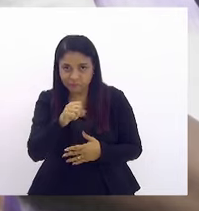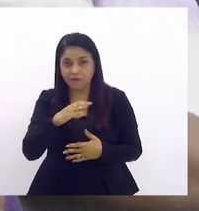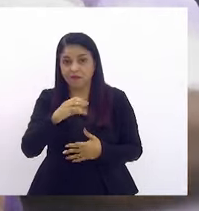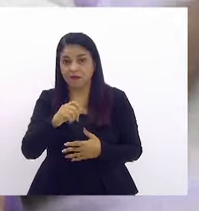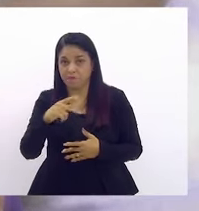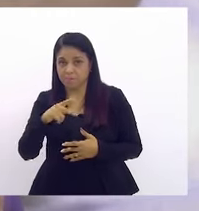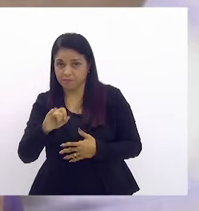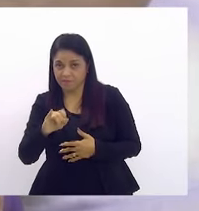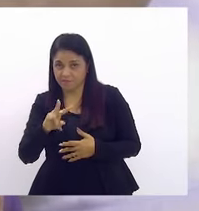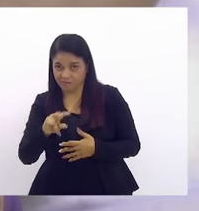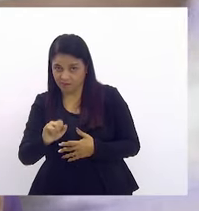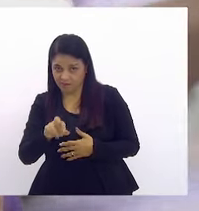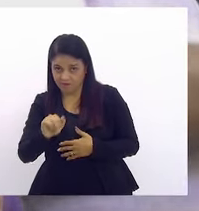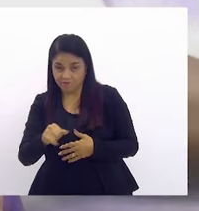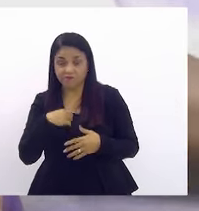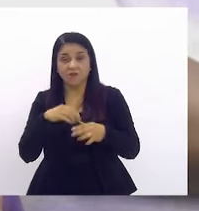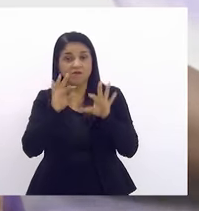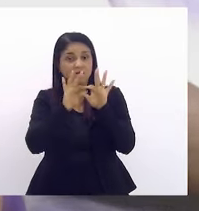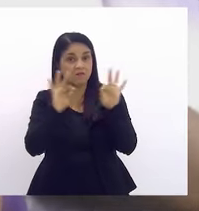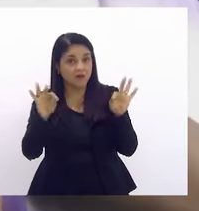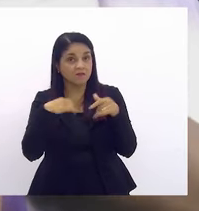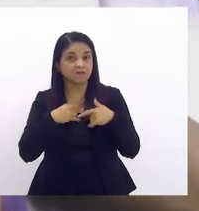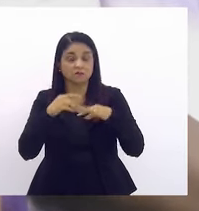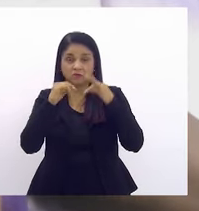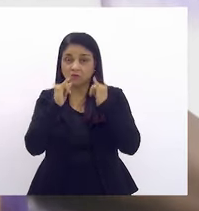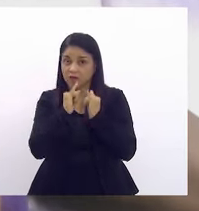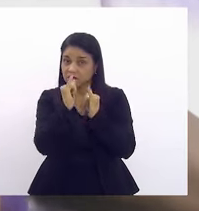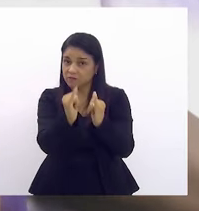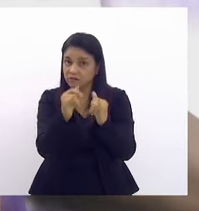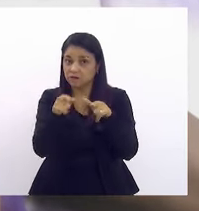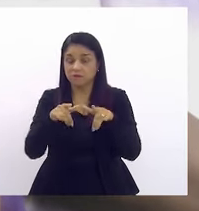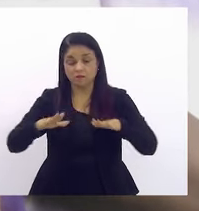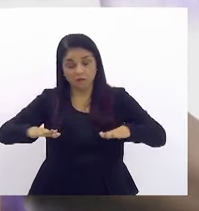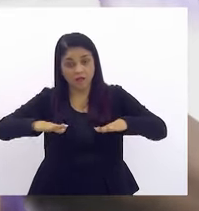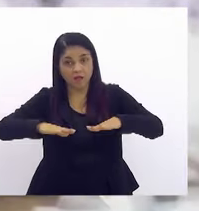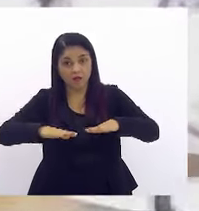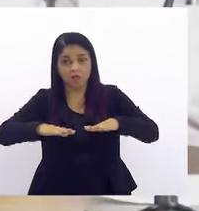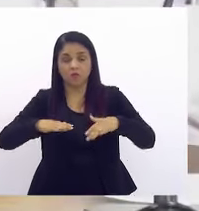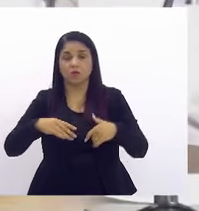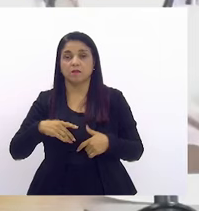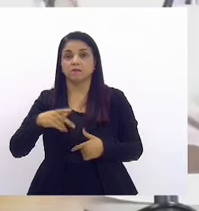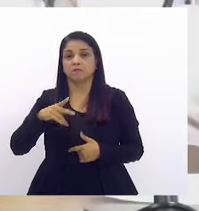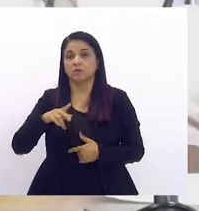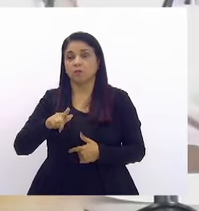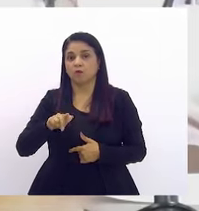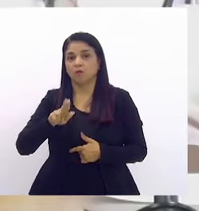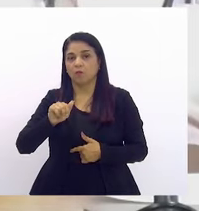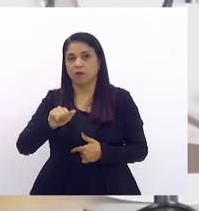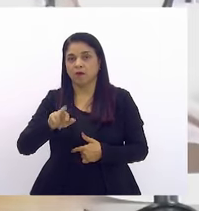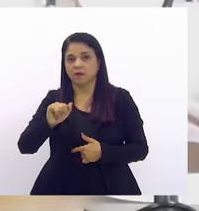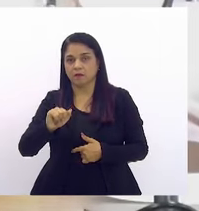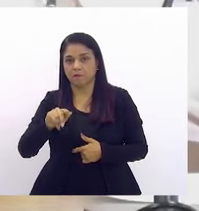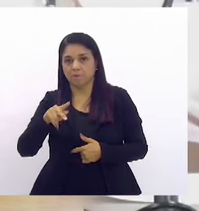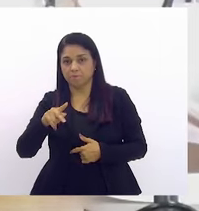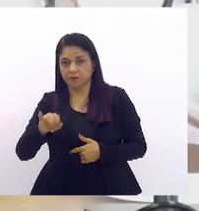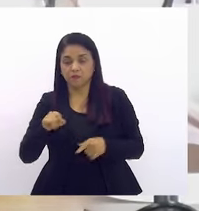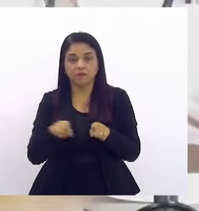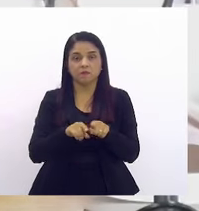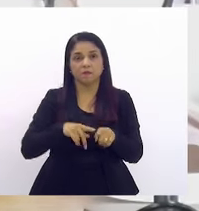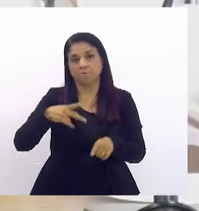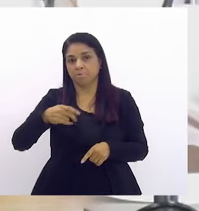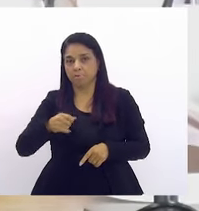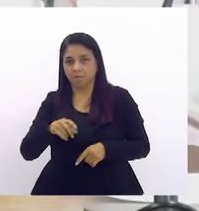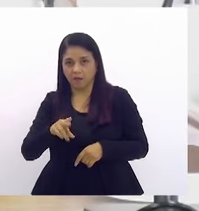estou usando aqui para mostrar para vocês o que acontece na nossa Lagoa de Guarapina ali e a do Padre. No canal de Bambuí, eu quero parabenizar